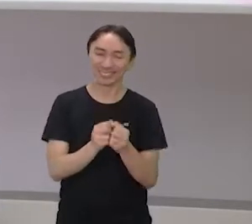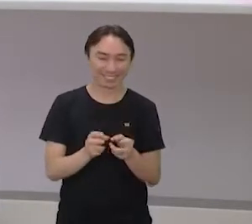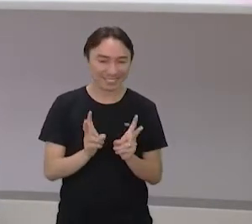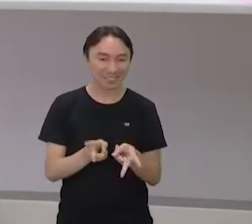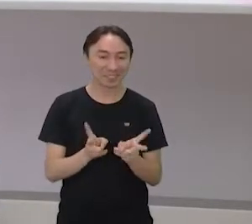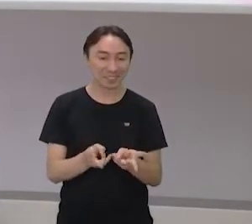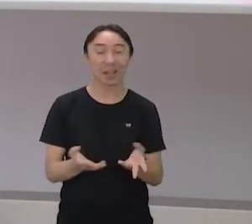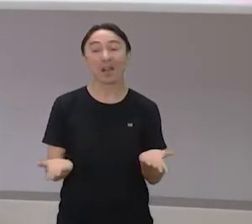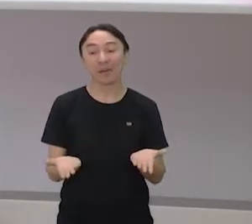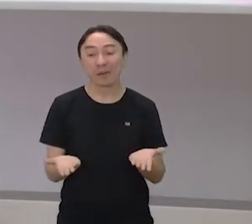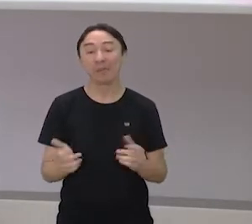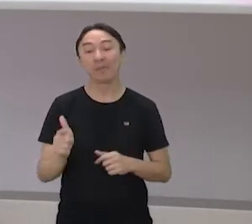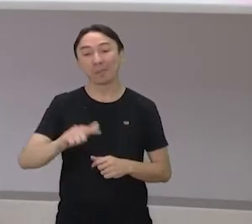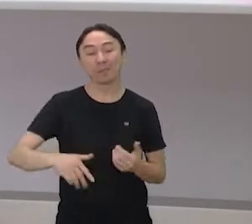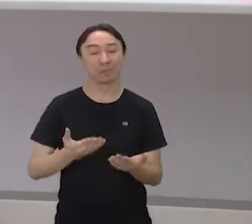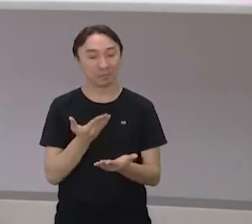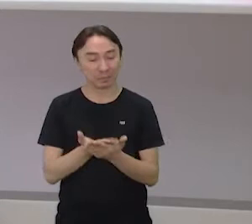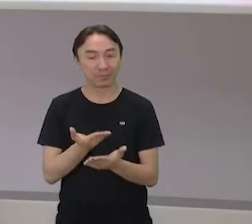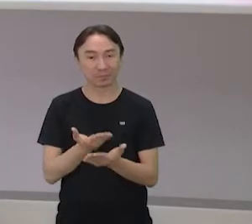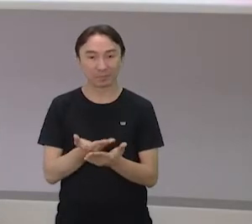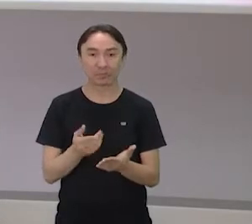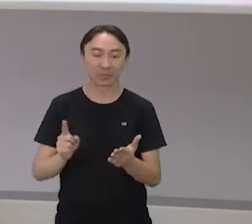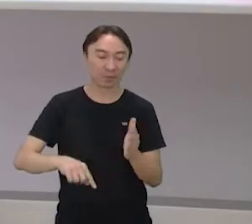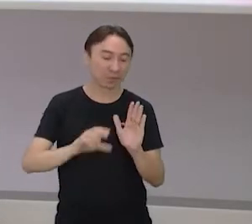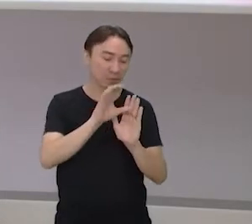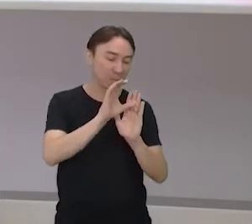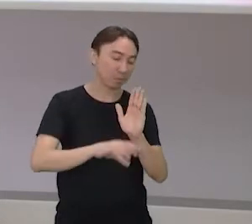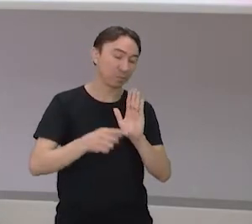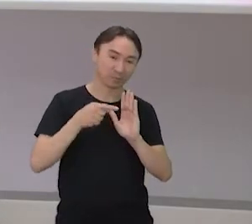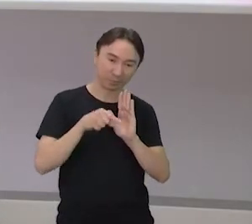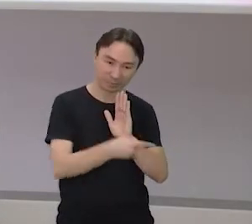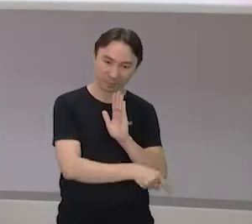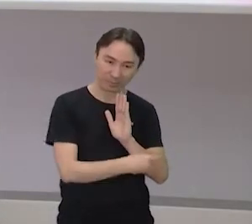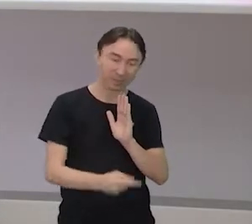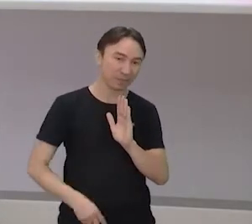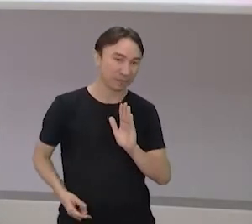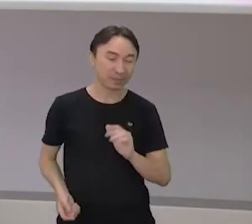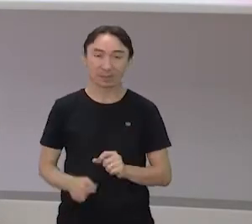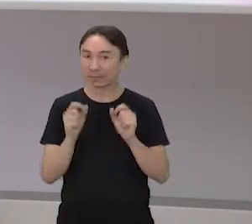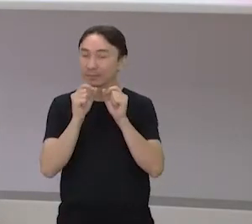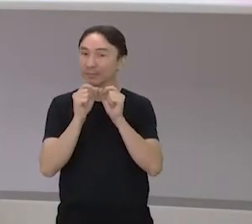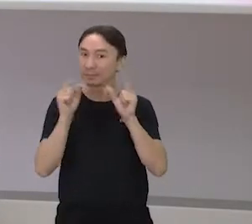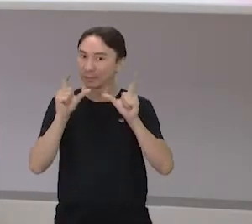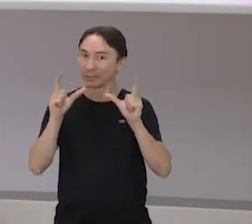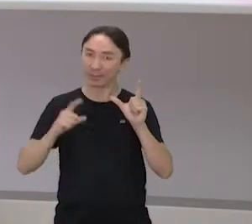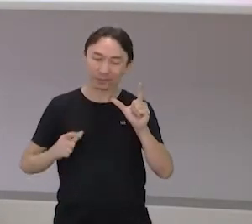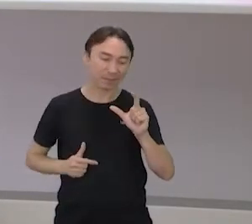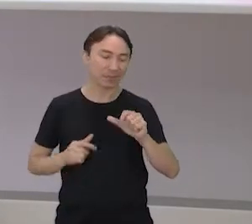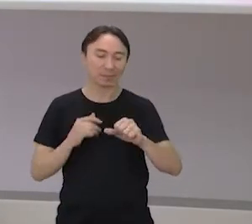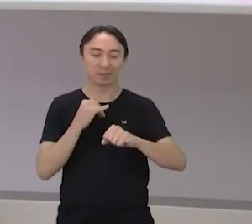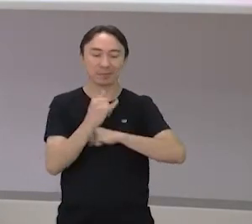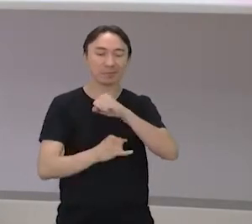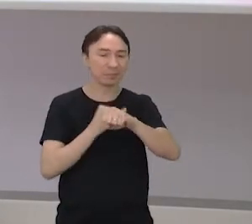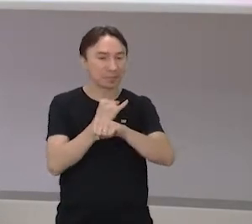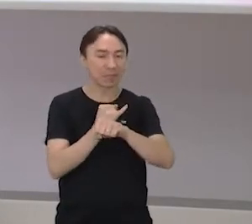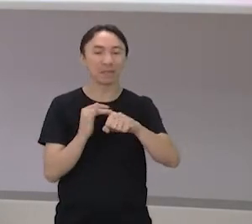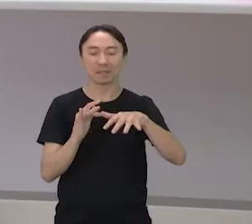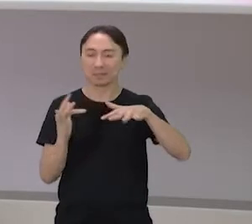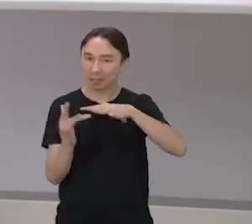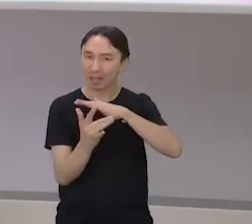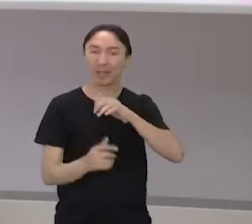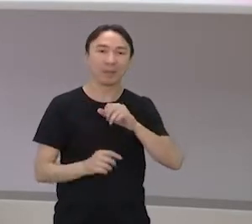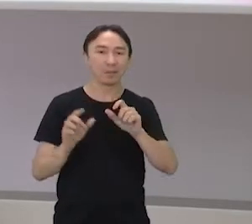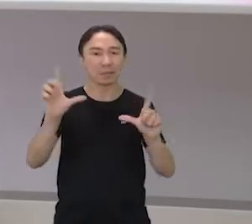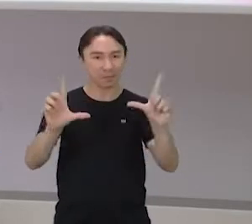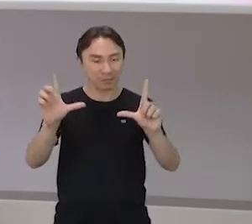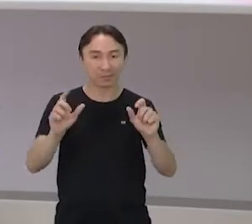para mais uma aula do nosso aprofundamento Se Liga na Mídia, aprofundamento que você, estudante, escolheu. E aí eu espero que